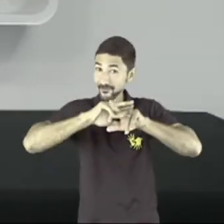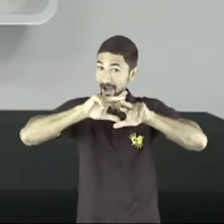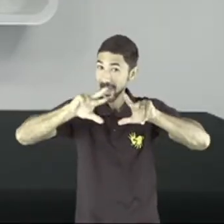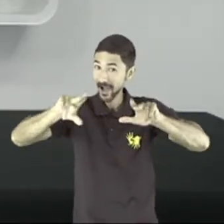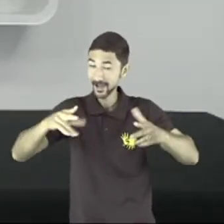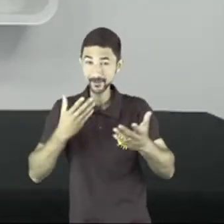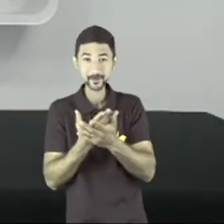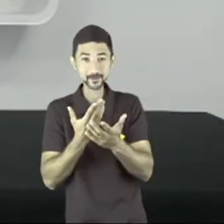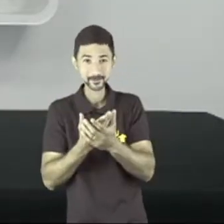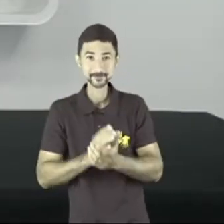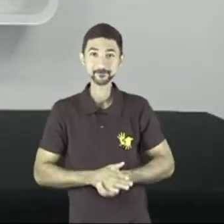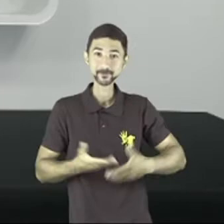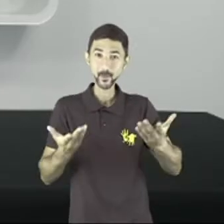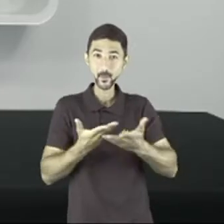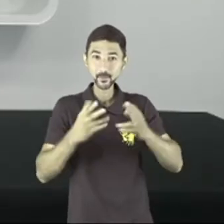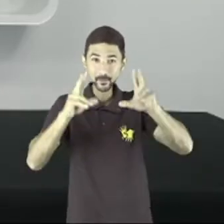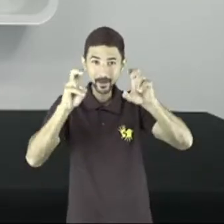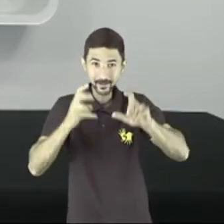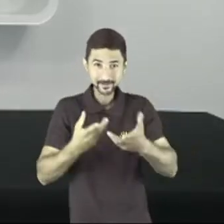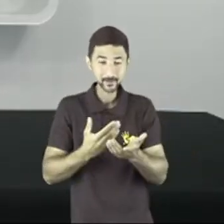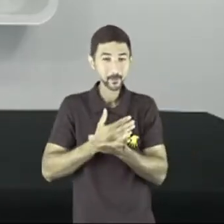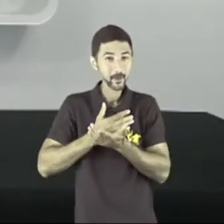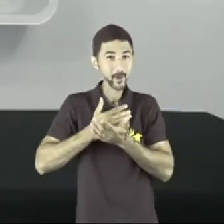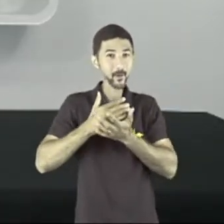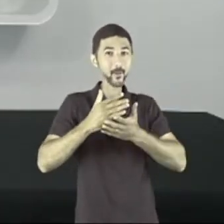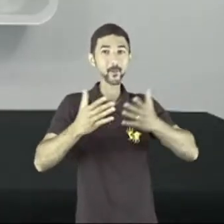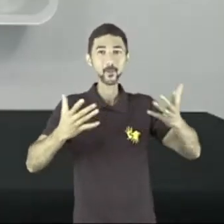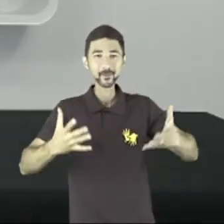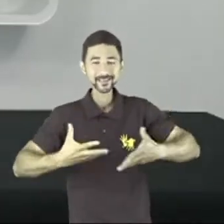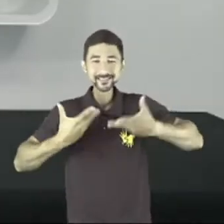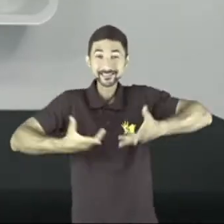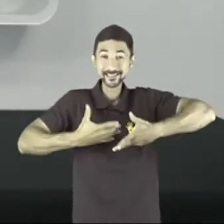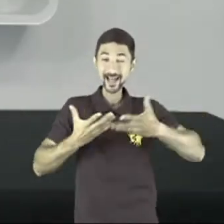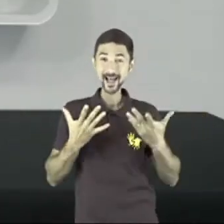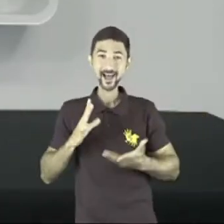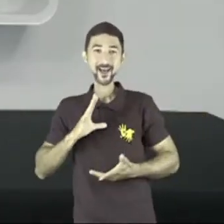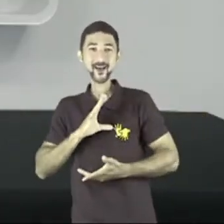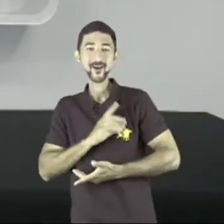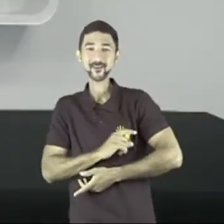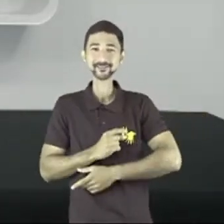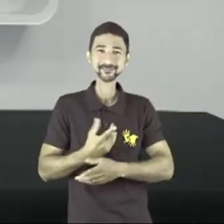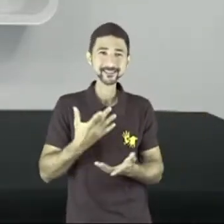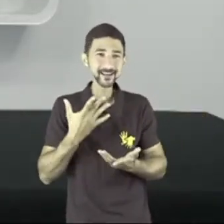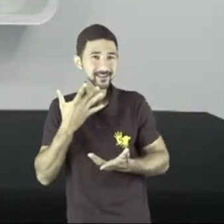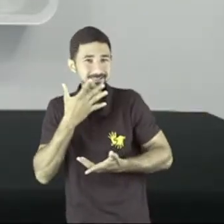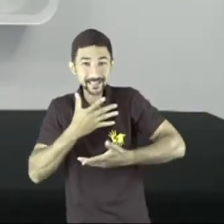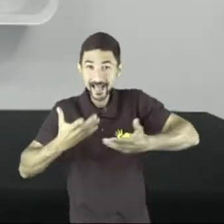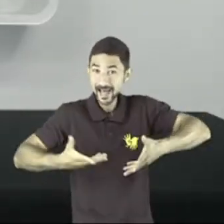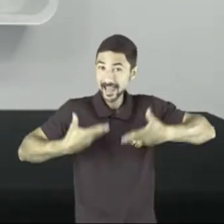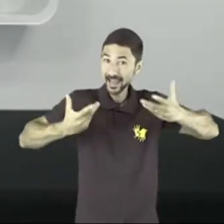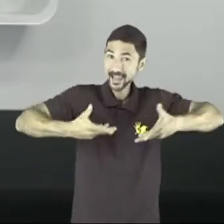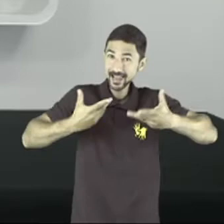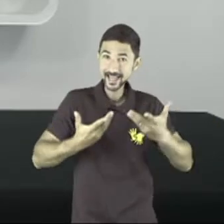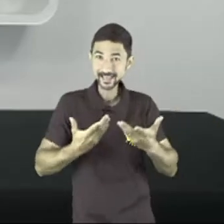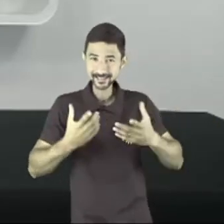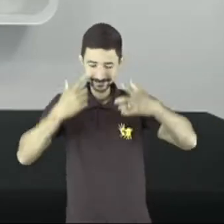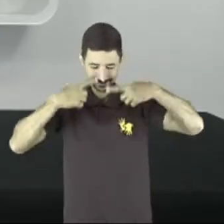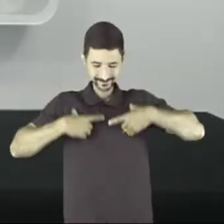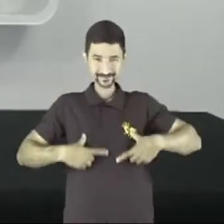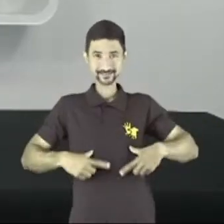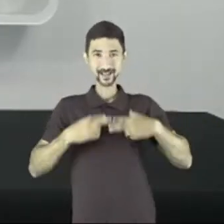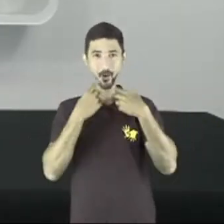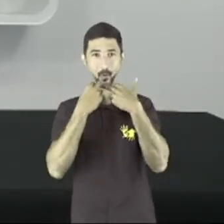hoje para estudar. Por isso, para iniciar naquele clima gostoso, alegre, perceberam que eu estou